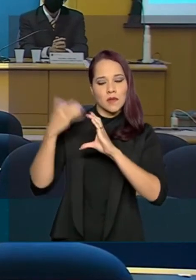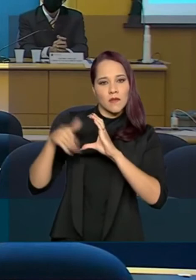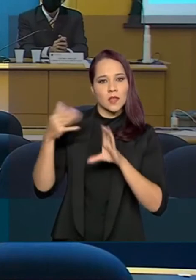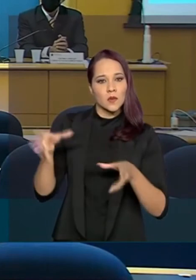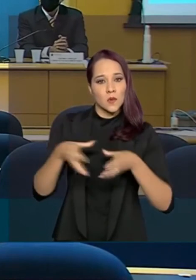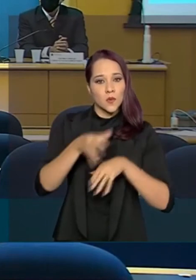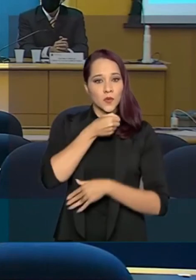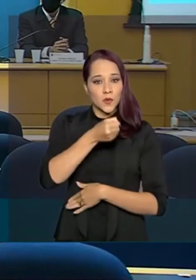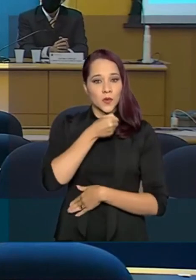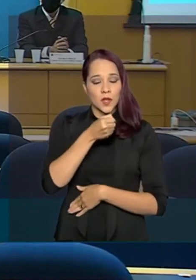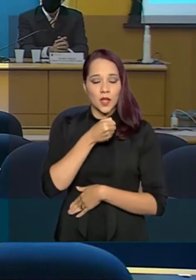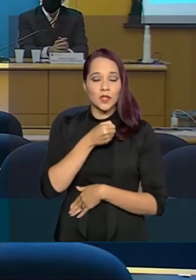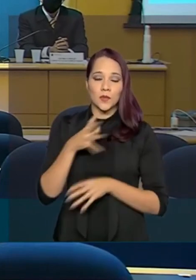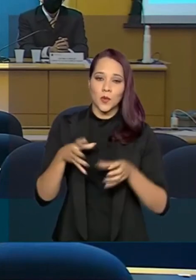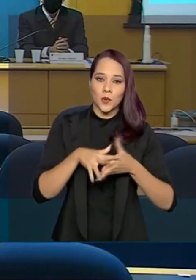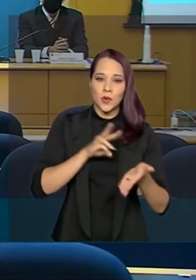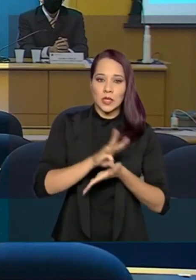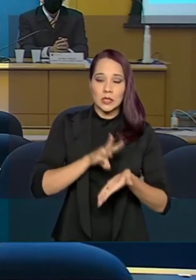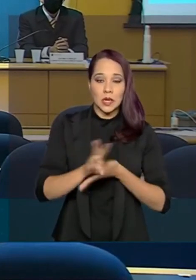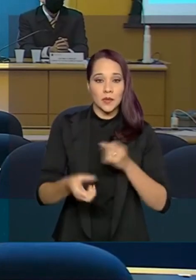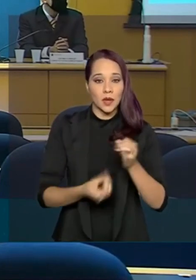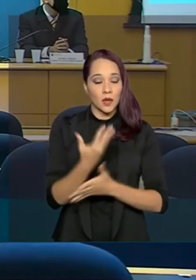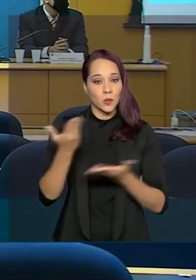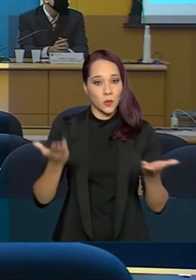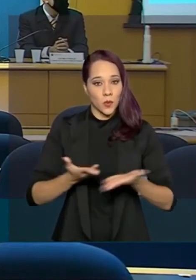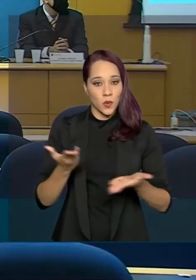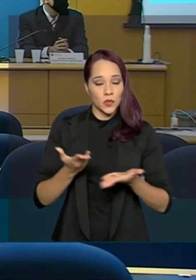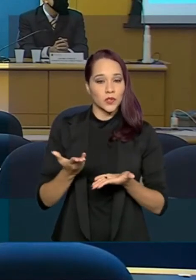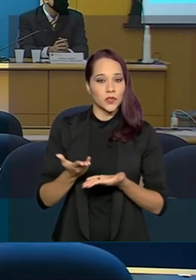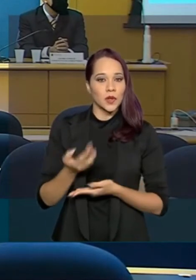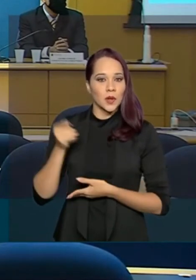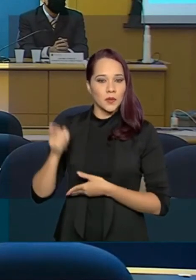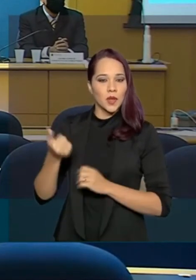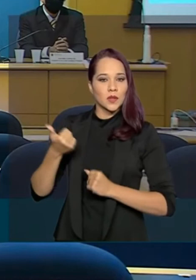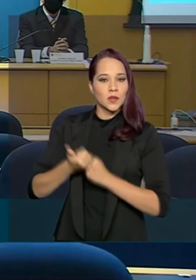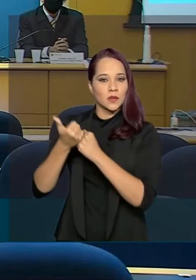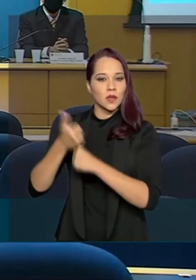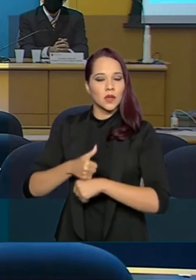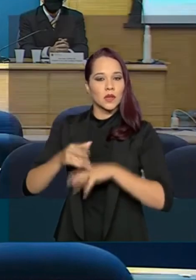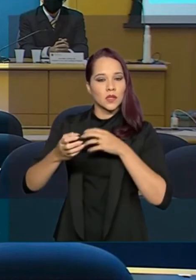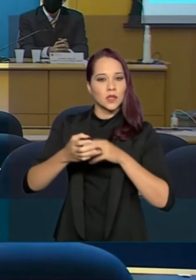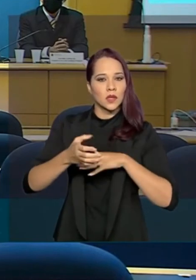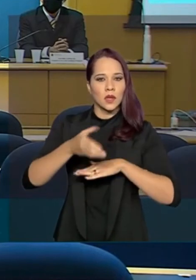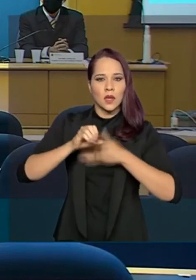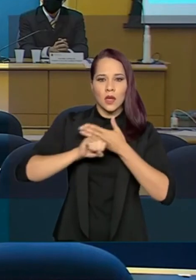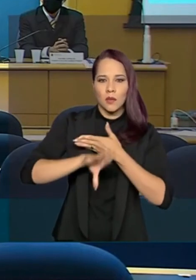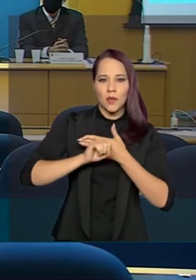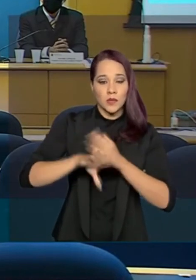jornalistas ao grupo de WhatsApp criado hoje pela assessoria de imprensa do Ministério da